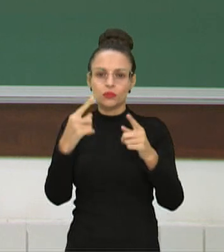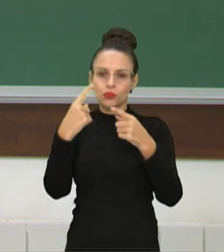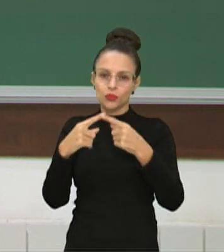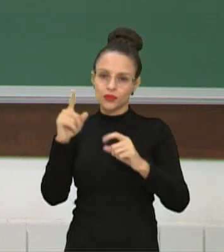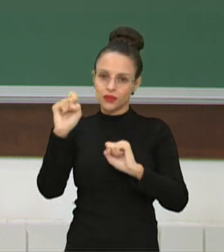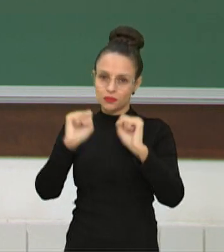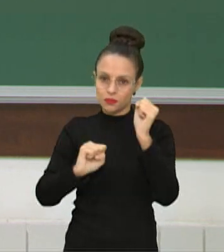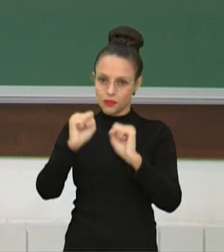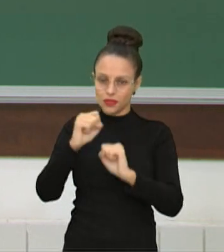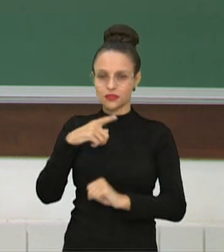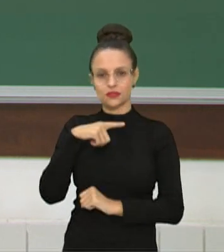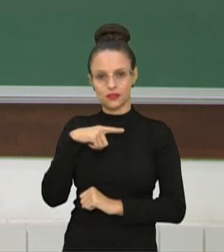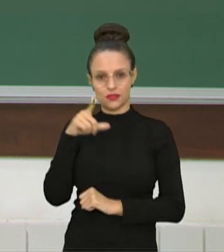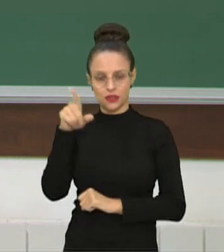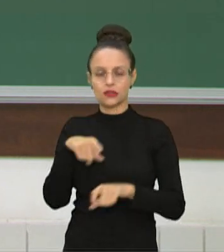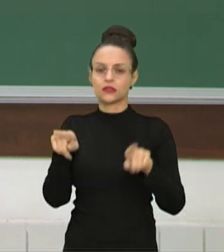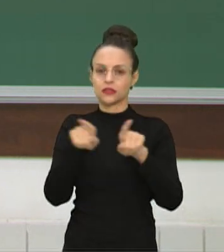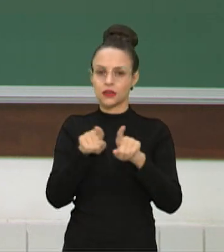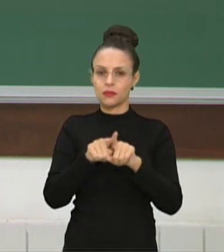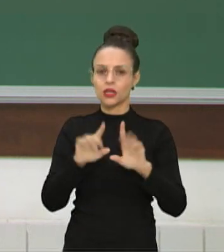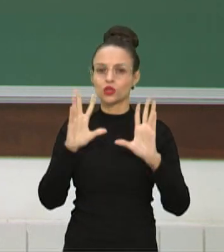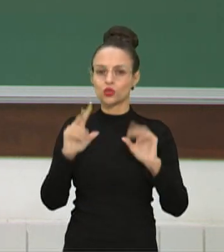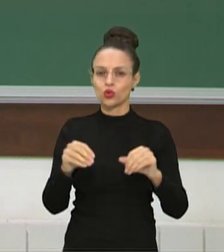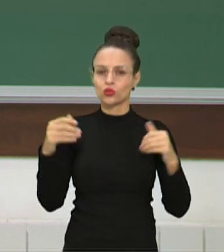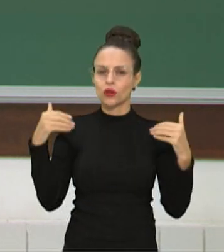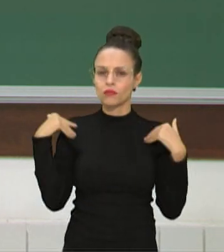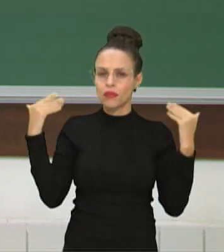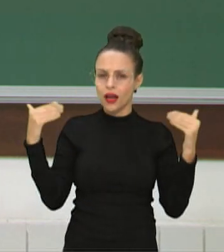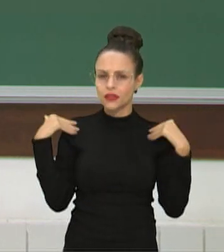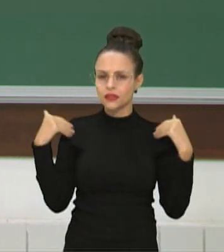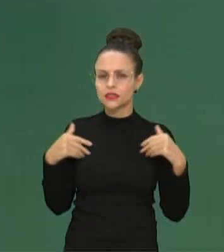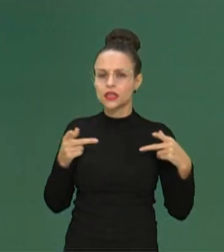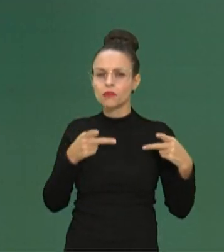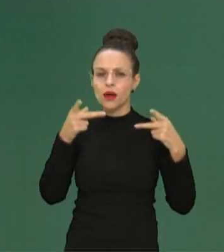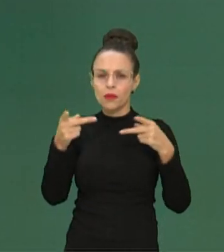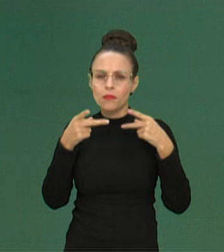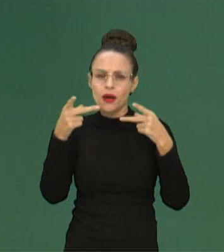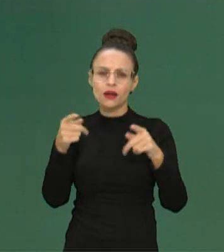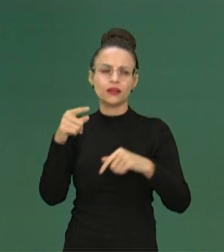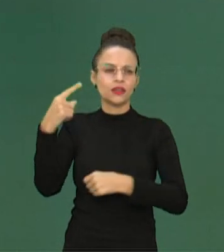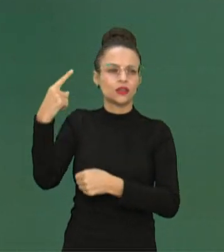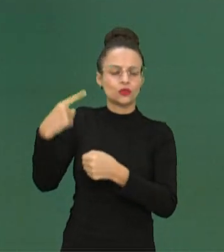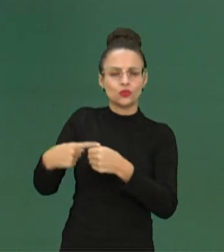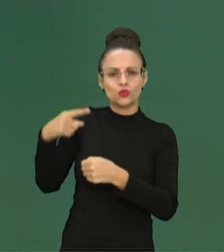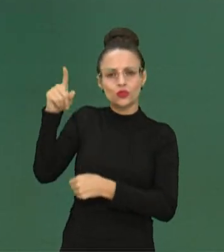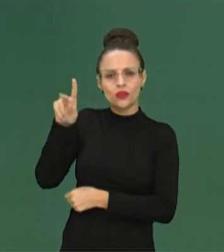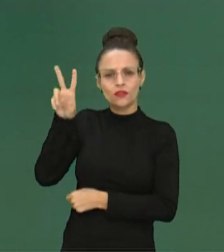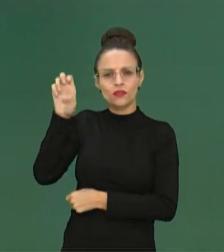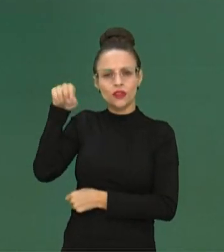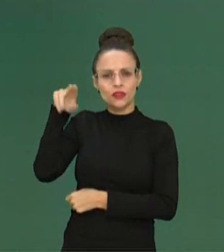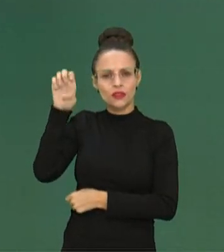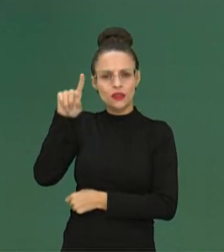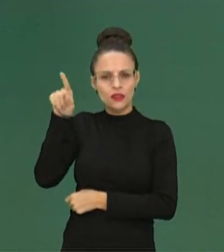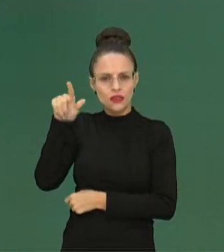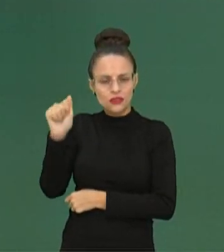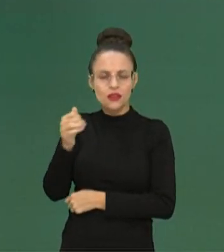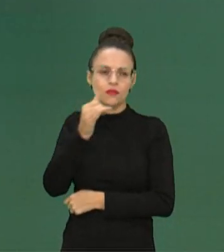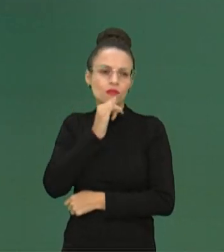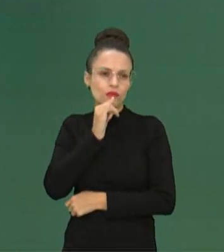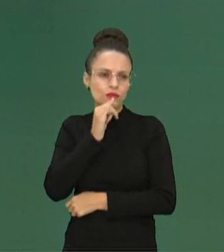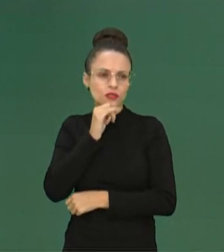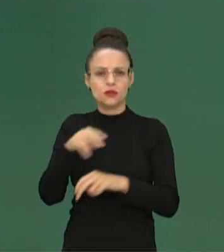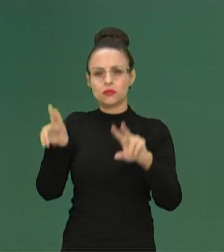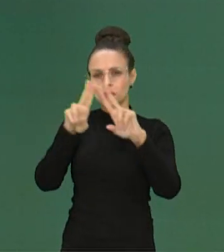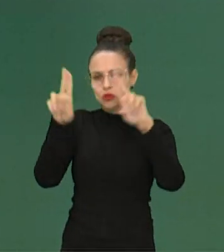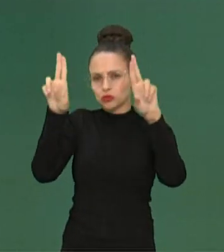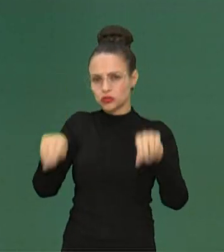Ferrari. E também todo o turismo, a parte norte aqui vai estar Veneza, por exemplo, os museus